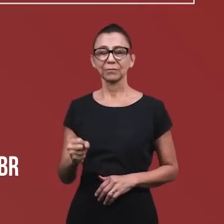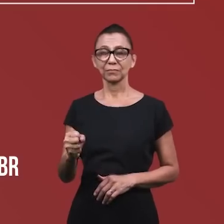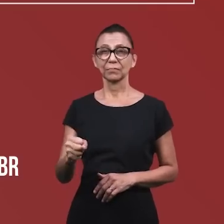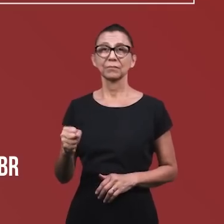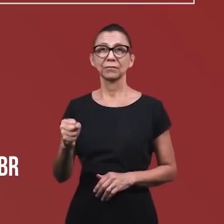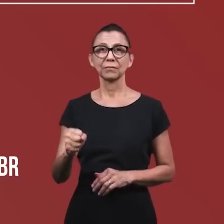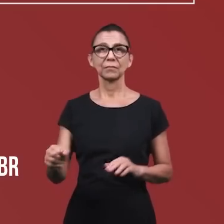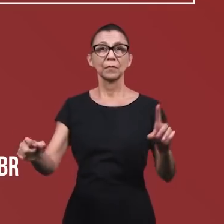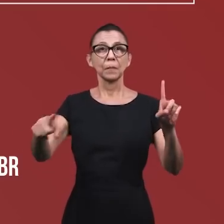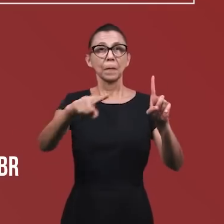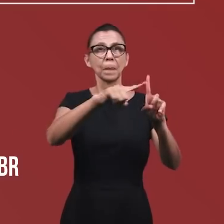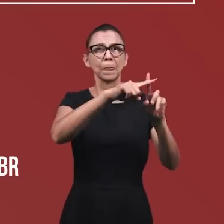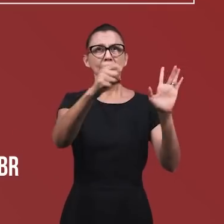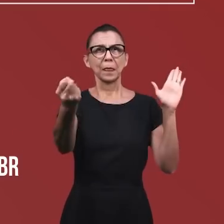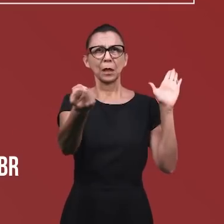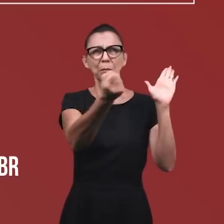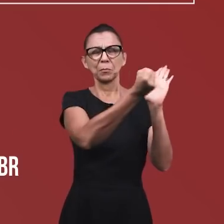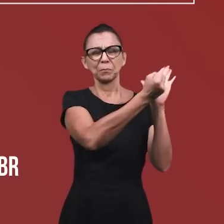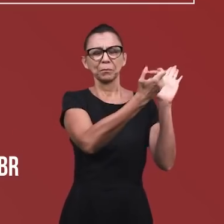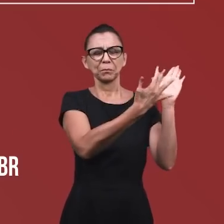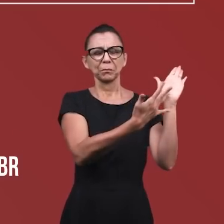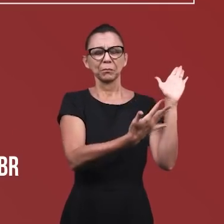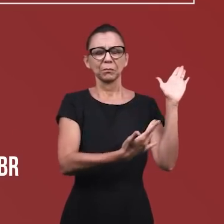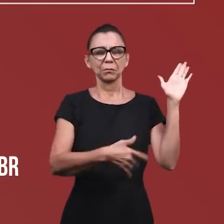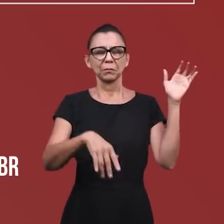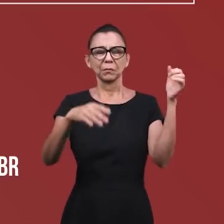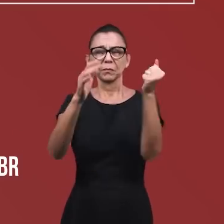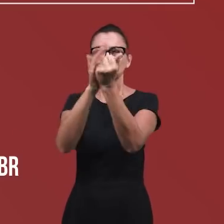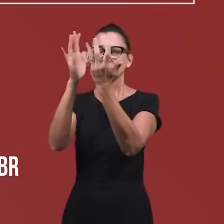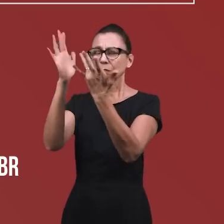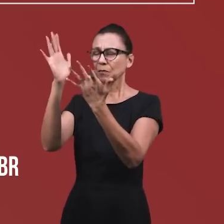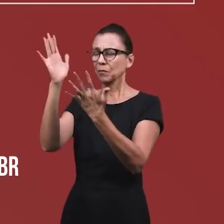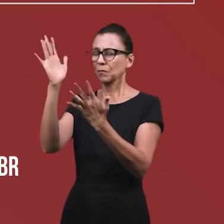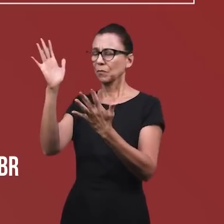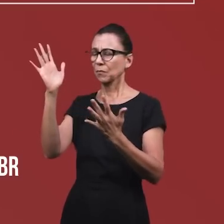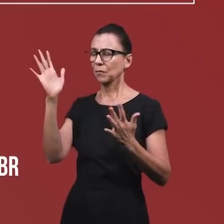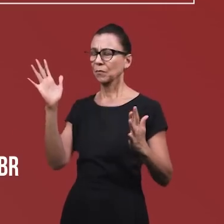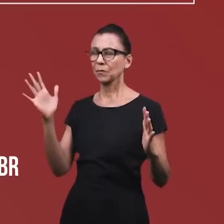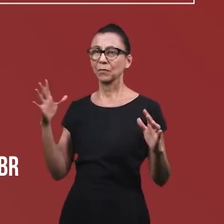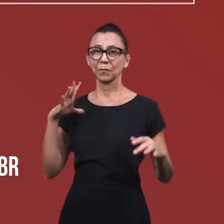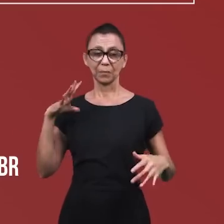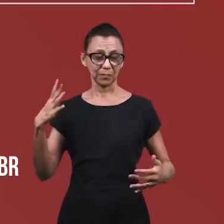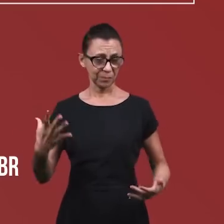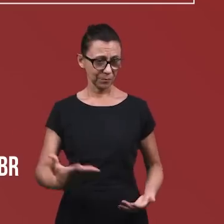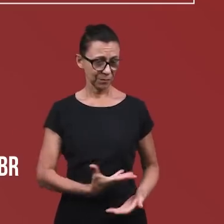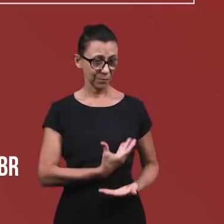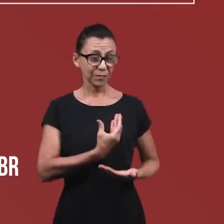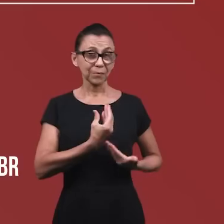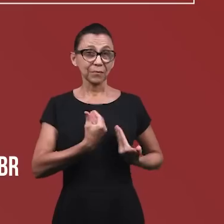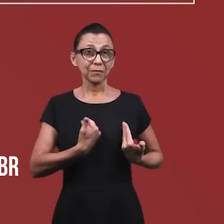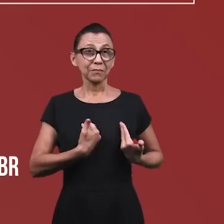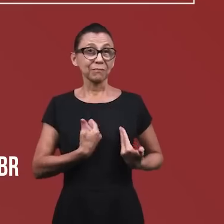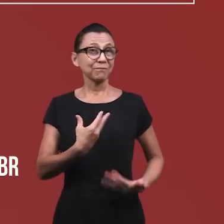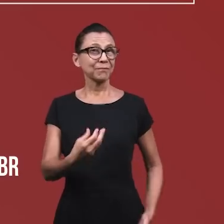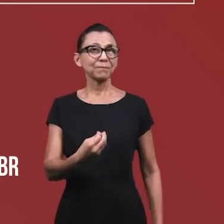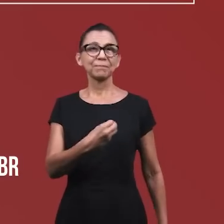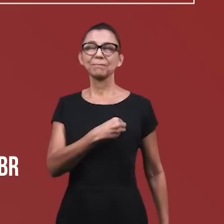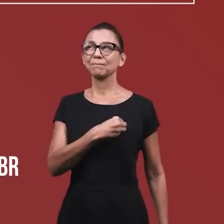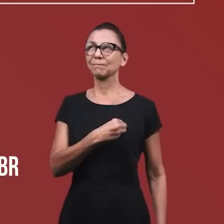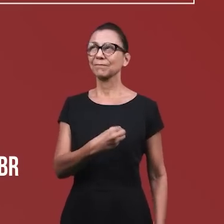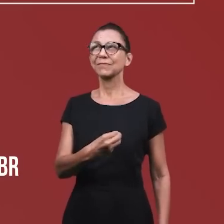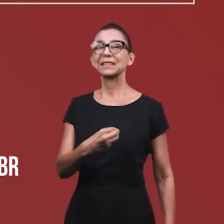cruz ferida me salvou, tão pecador. A